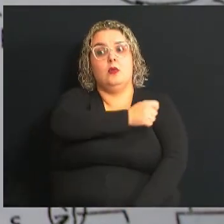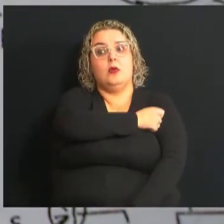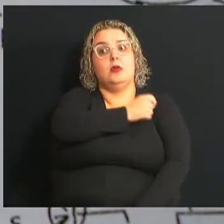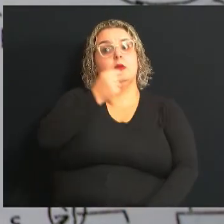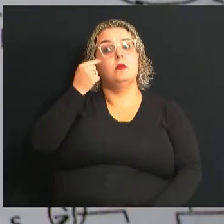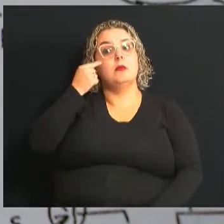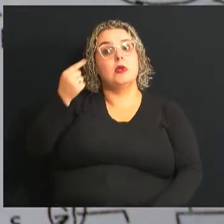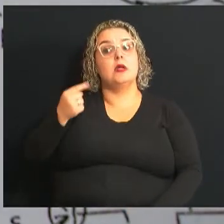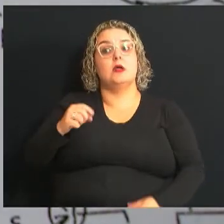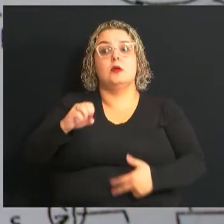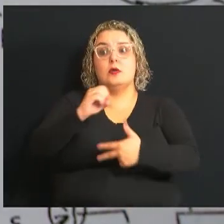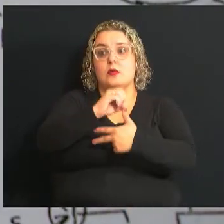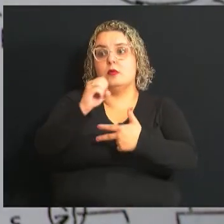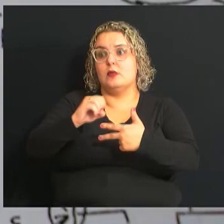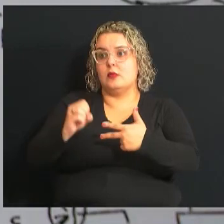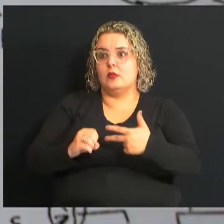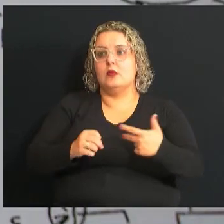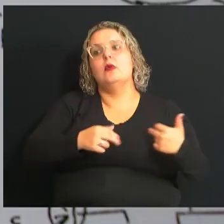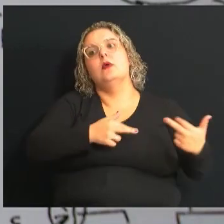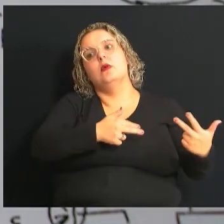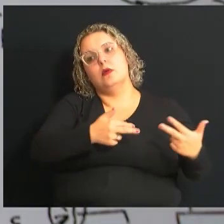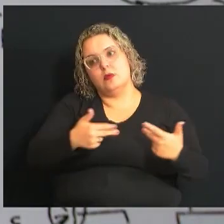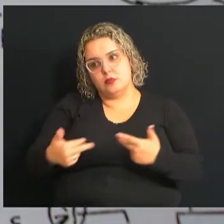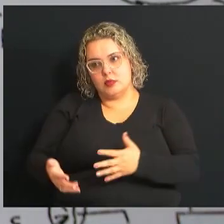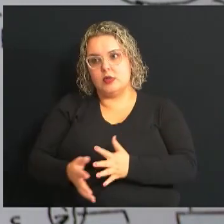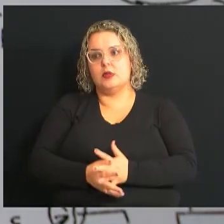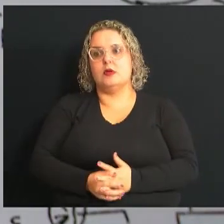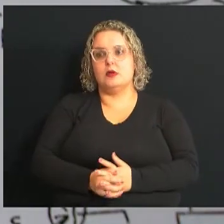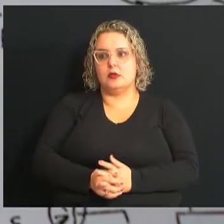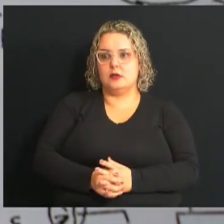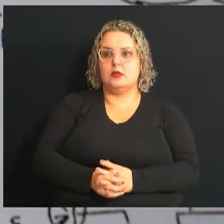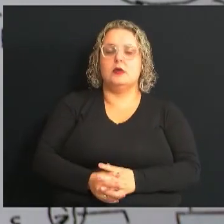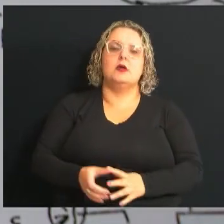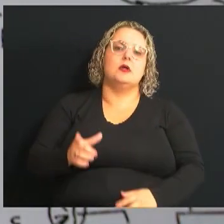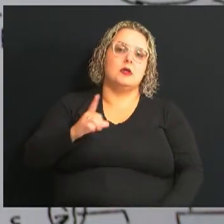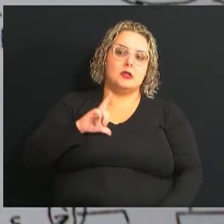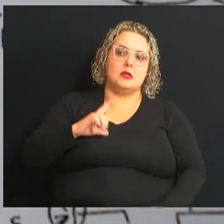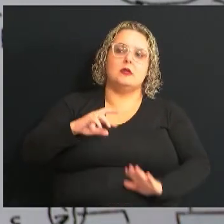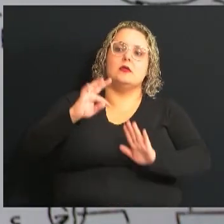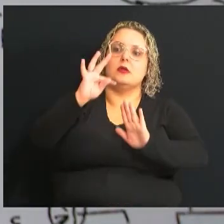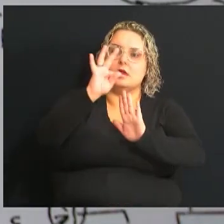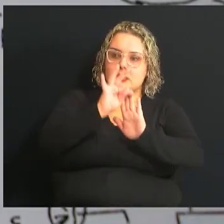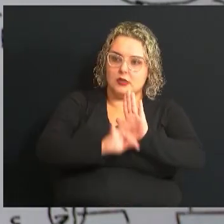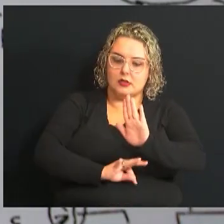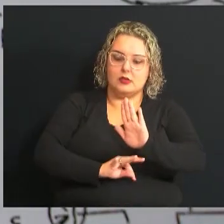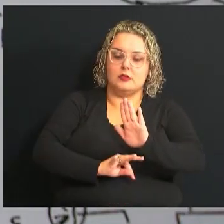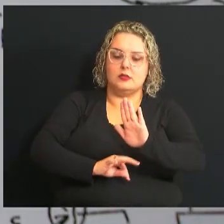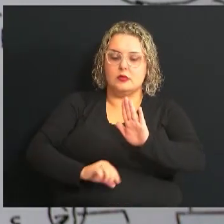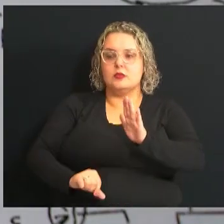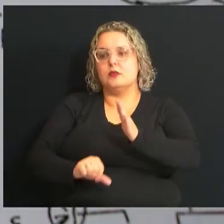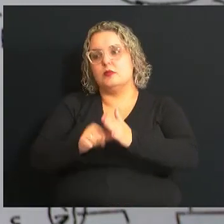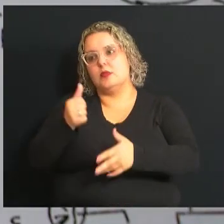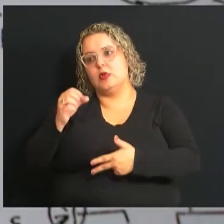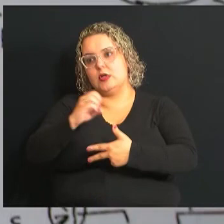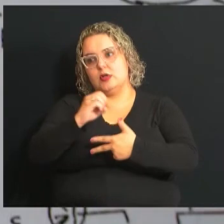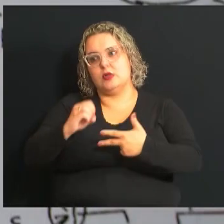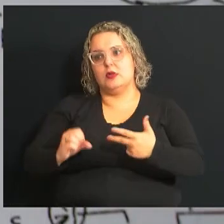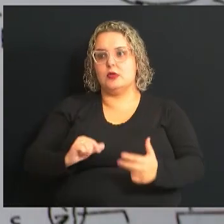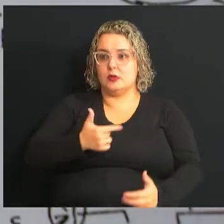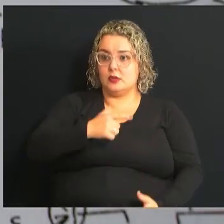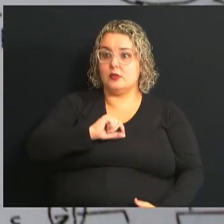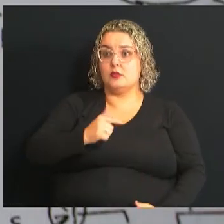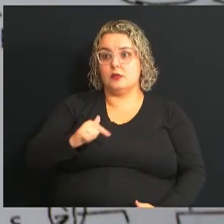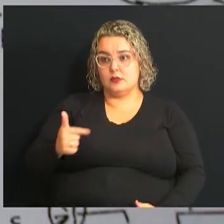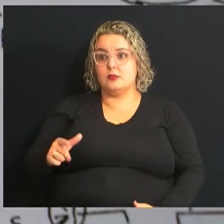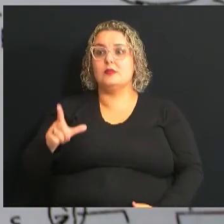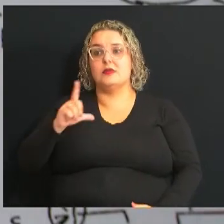o Enem deve seguir o mesmo padrão ali. Então, teve muito texto na primeira versão do Enem aí de 2022,